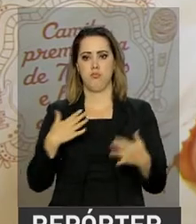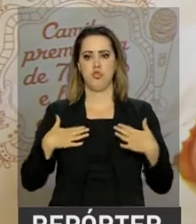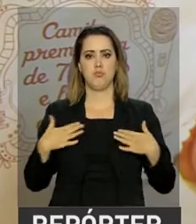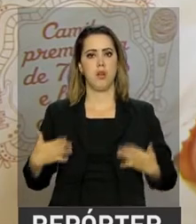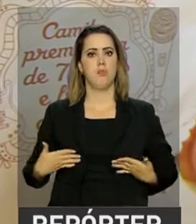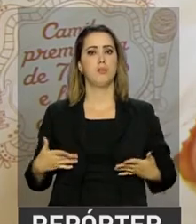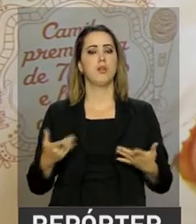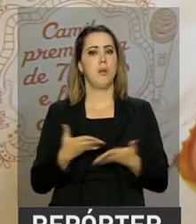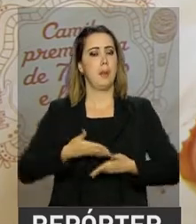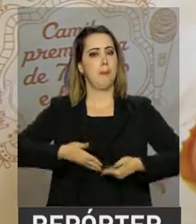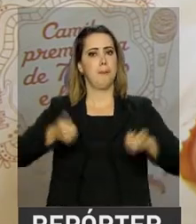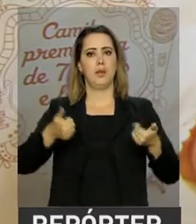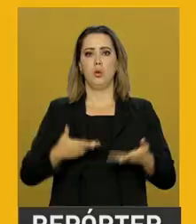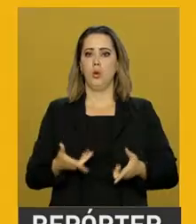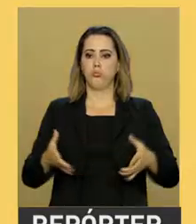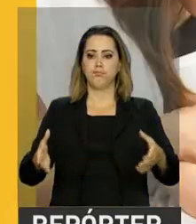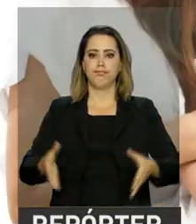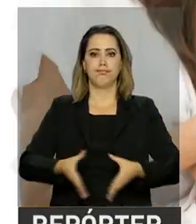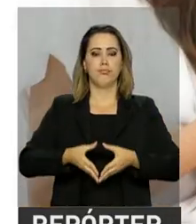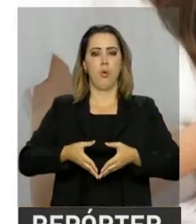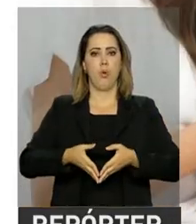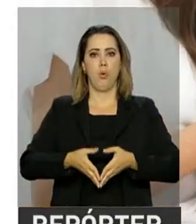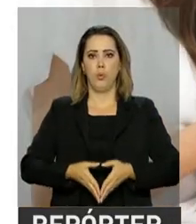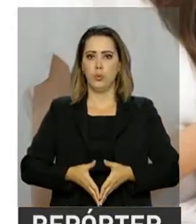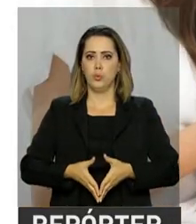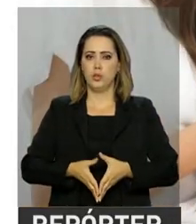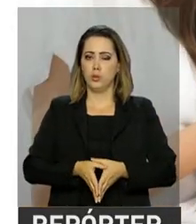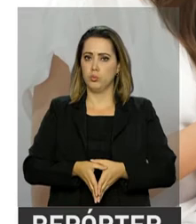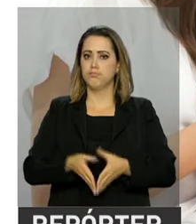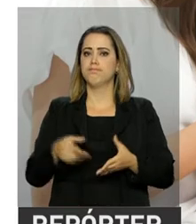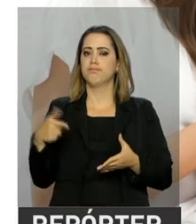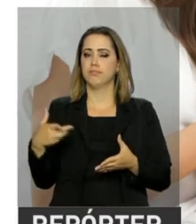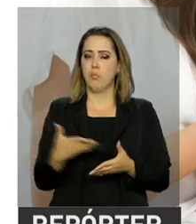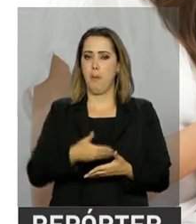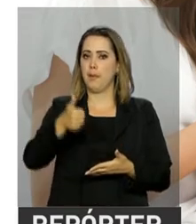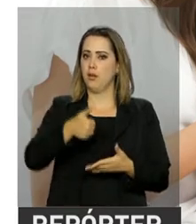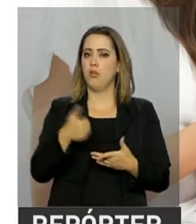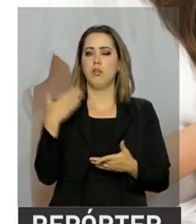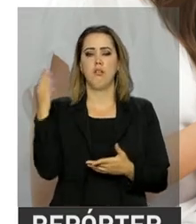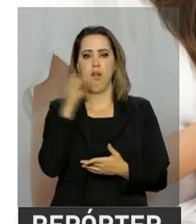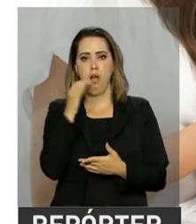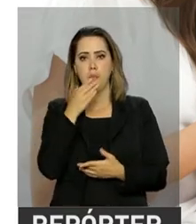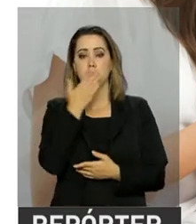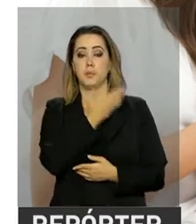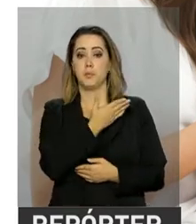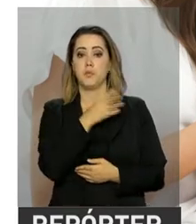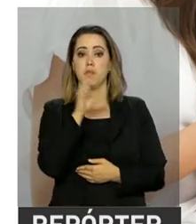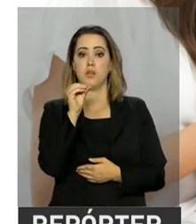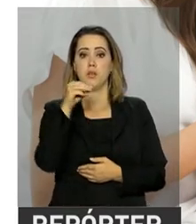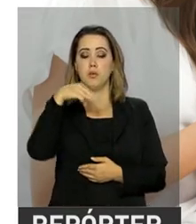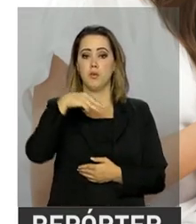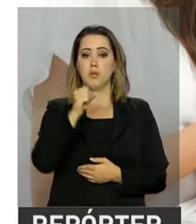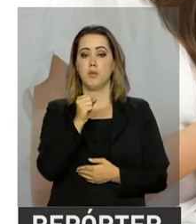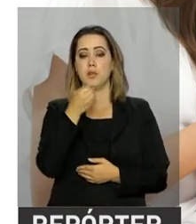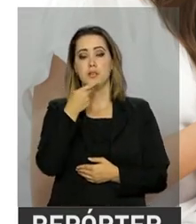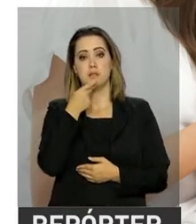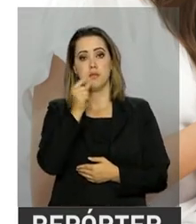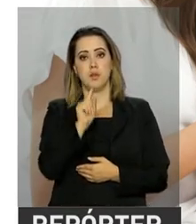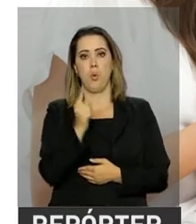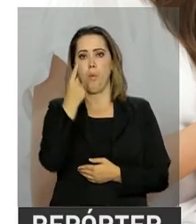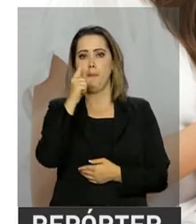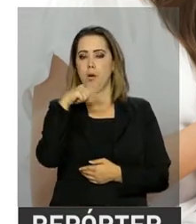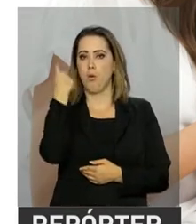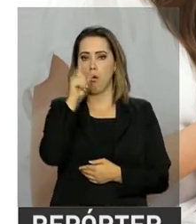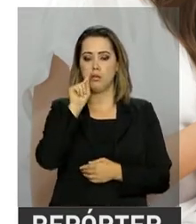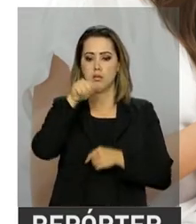mais rápido o útero dela. De acordo com a Organização Mundial da Saúde, o aleitamento deve ser iniciado em até uma